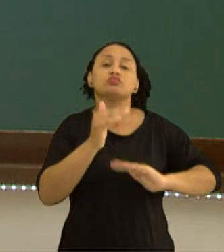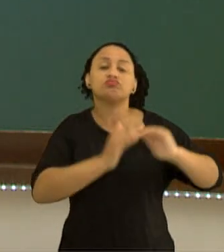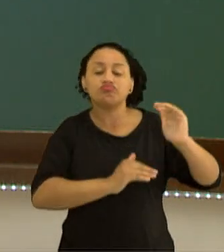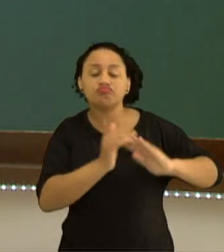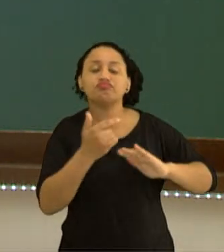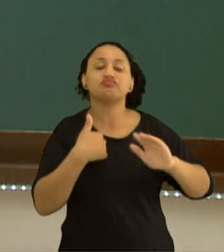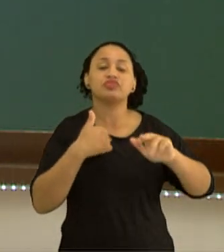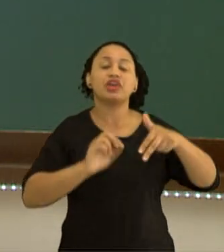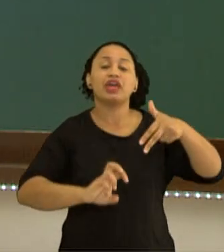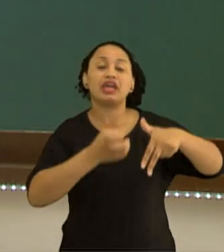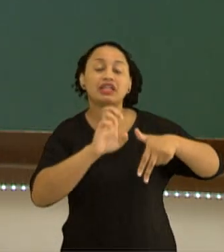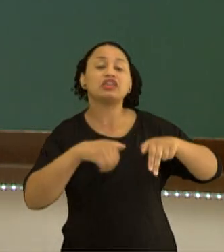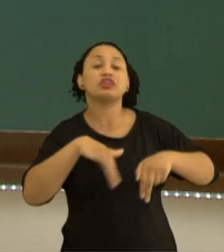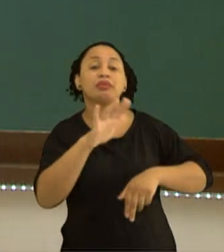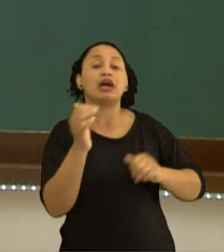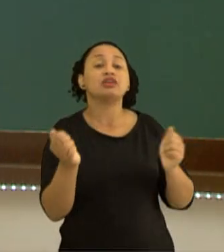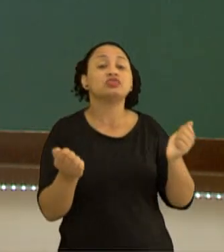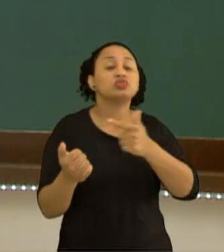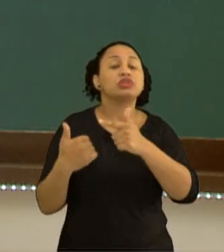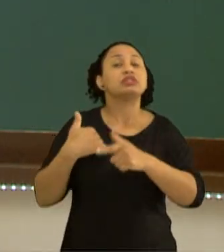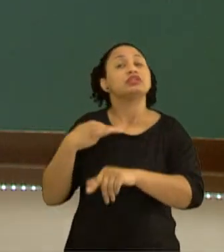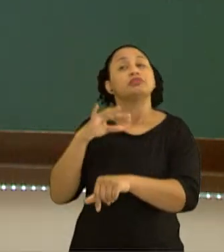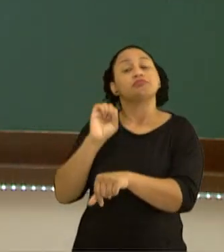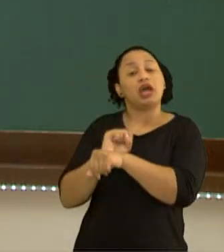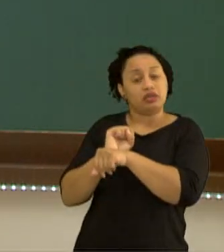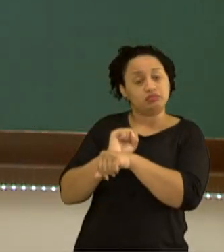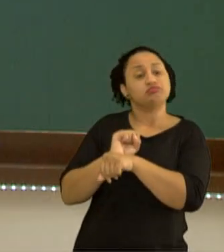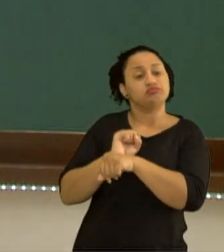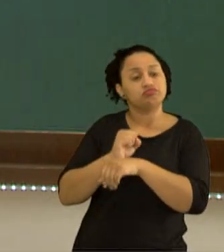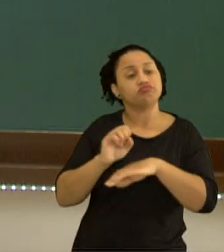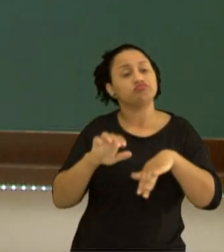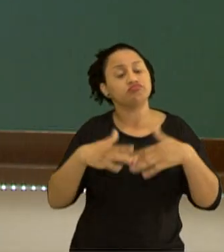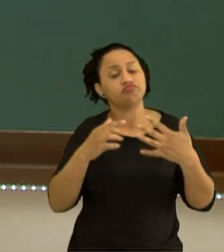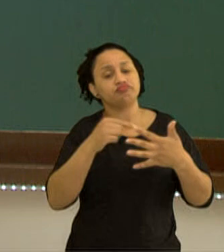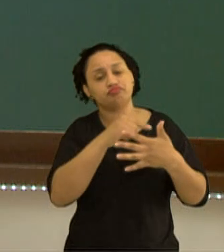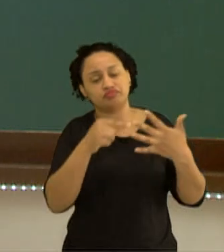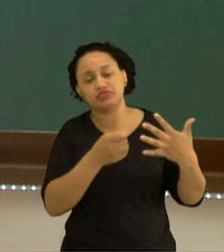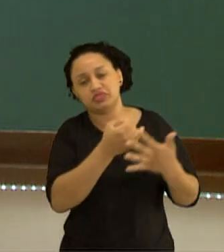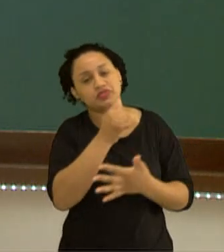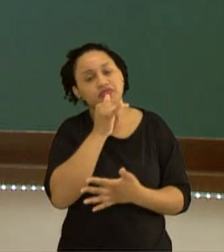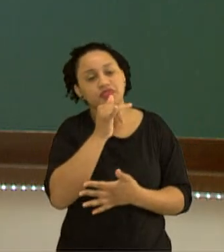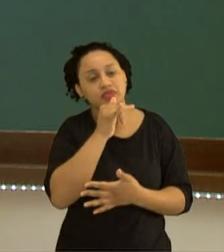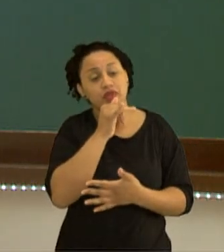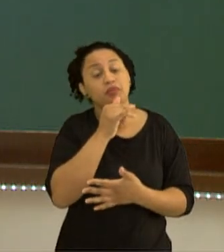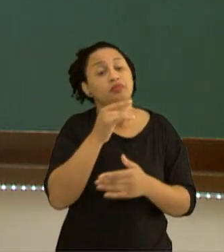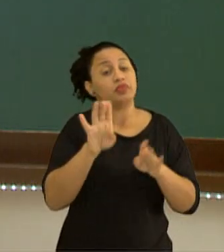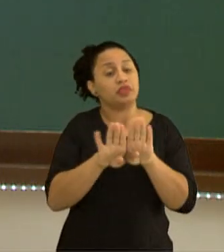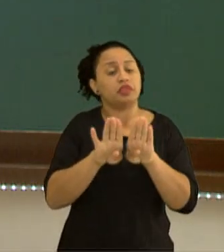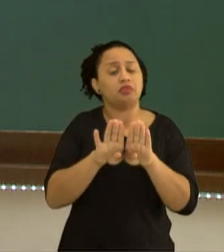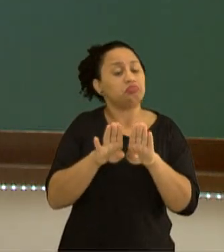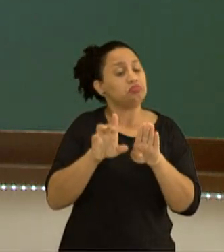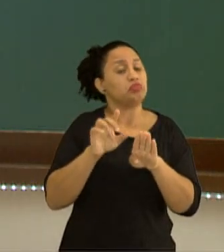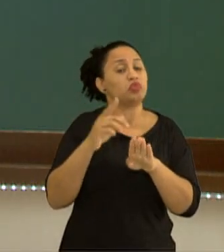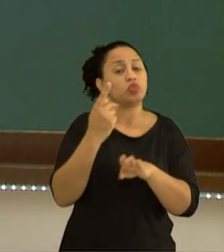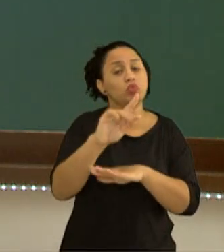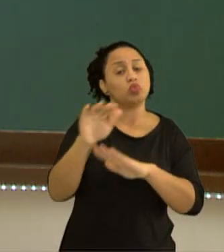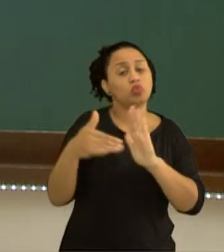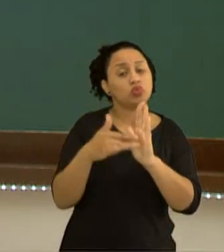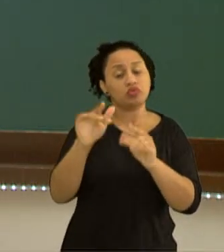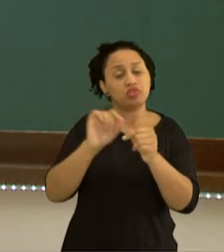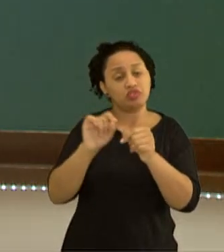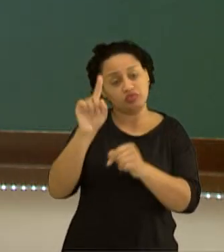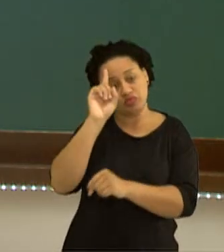gastamos mais energia do que quando estamos no estado de repouso. Então, né, provavelmente as atividades que você faz do dia a dia, todas elas